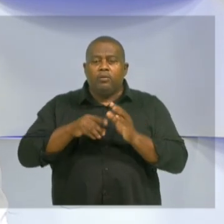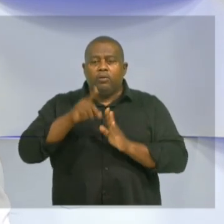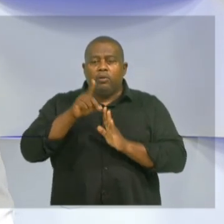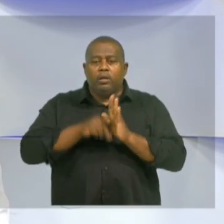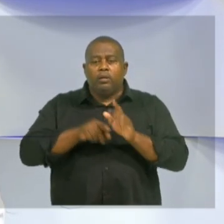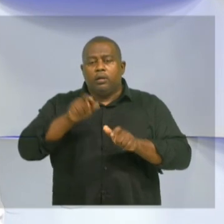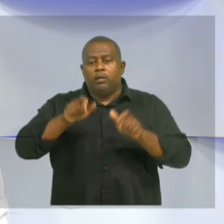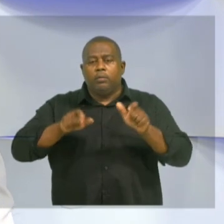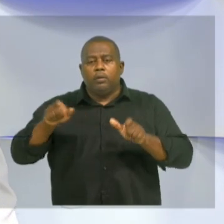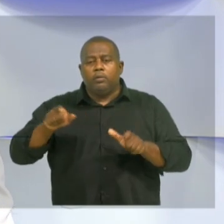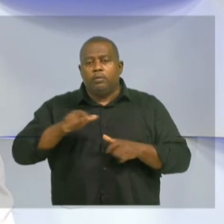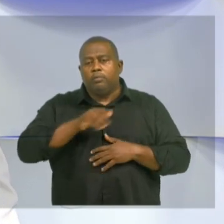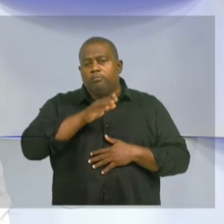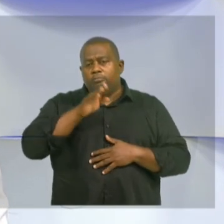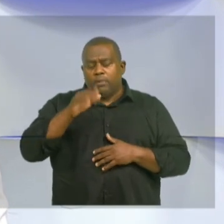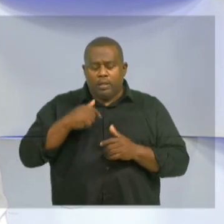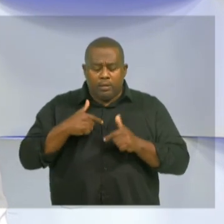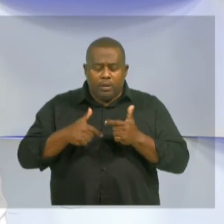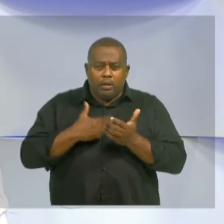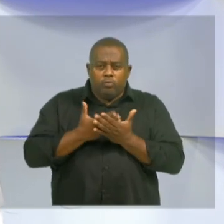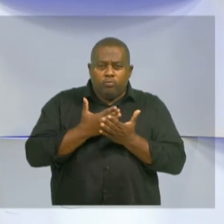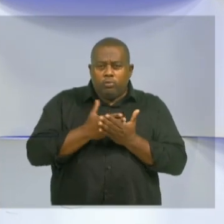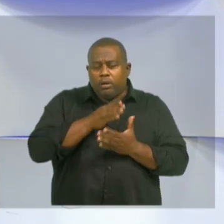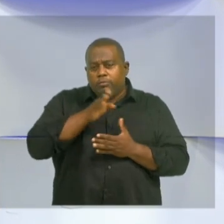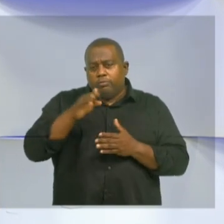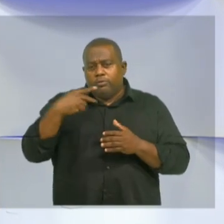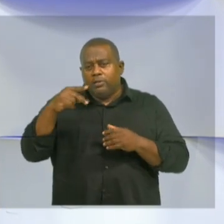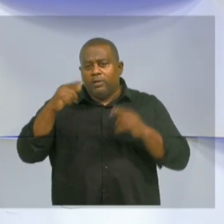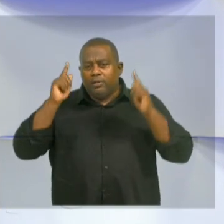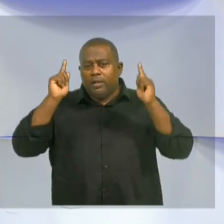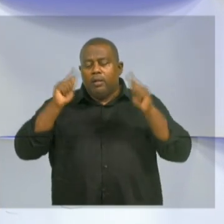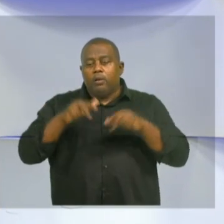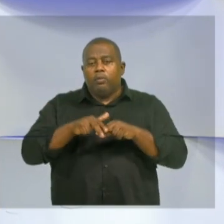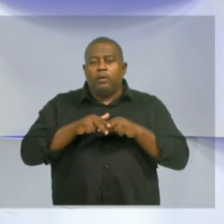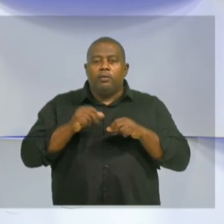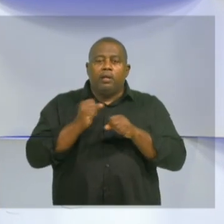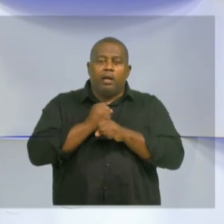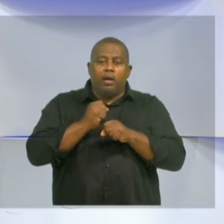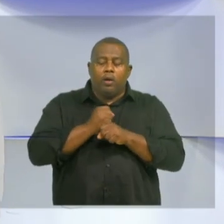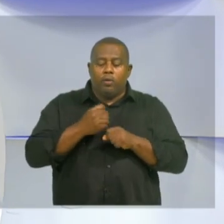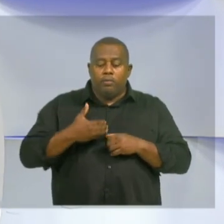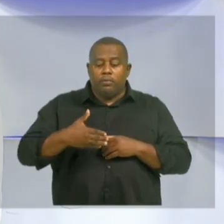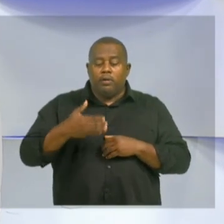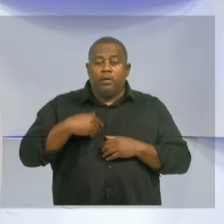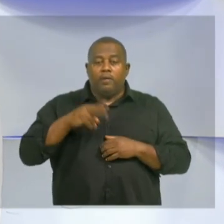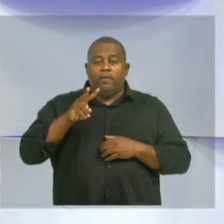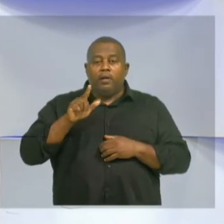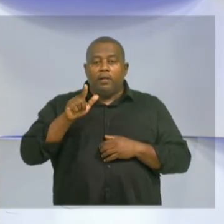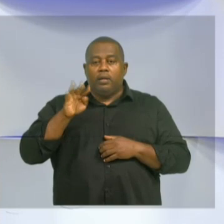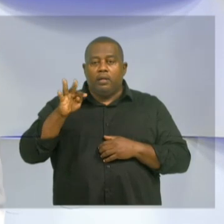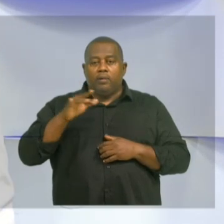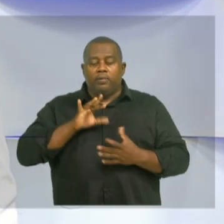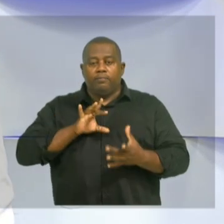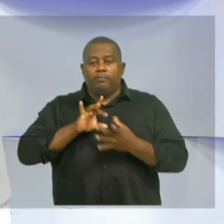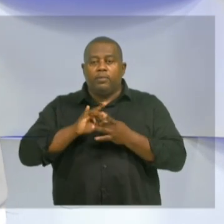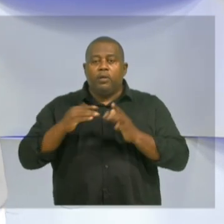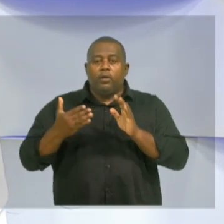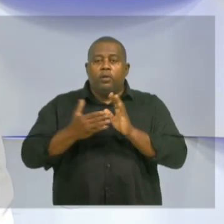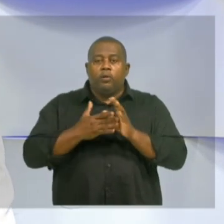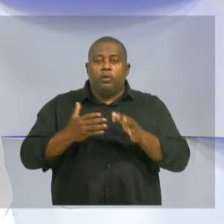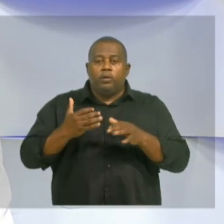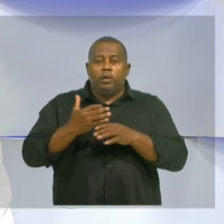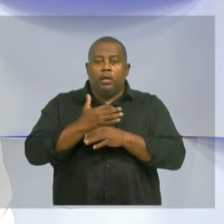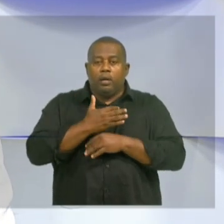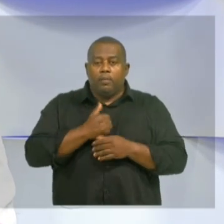às pessoas circularem trabalhar estudar e pro seu lazer portanto essa grande obra aí do VLT ligará a toda a cidade